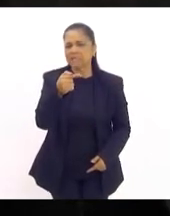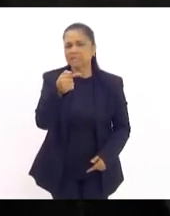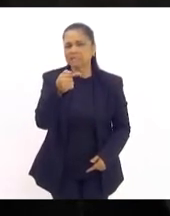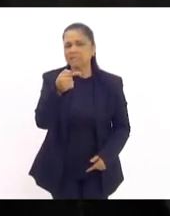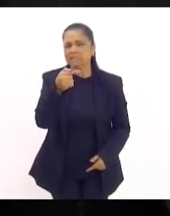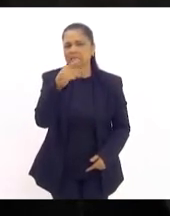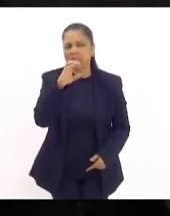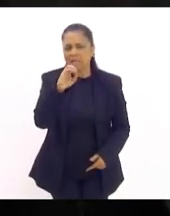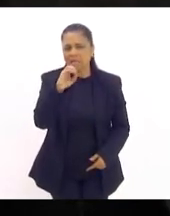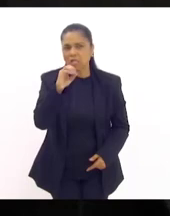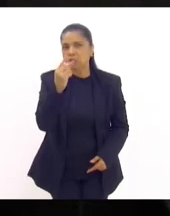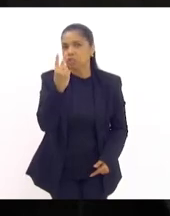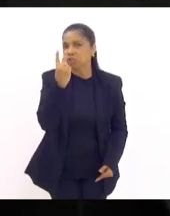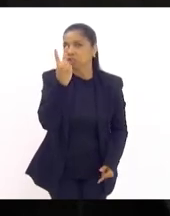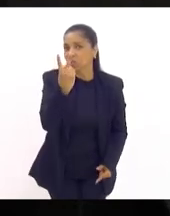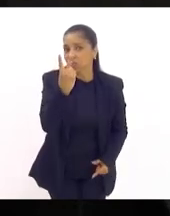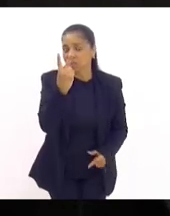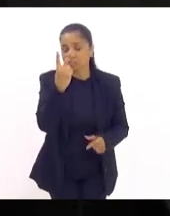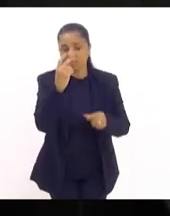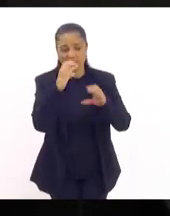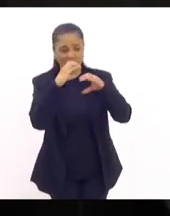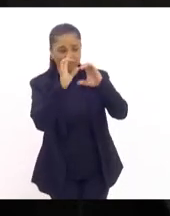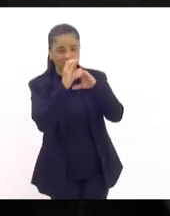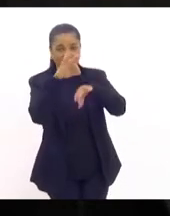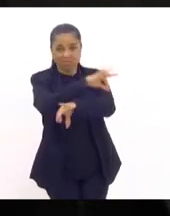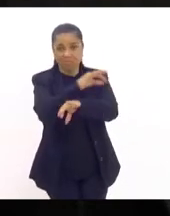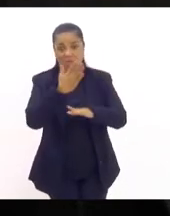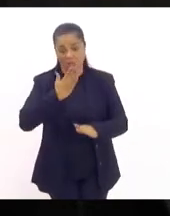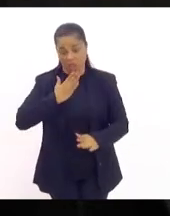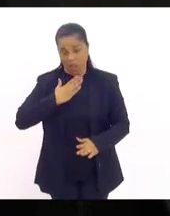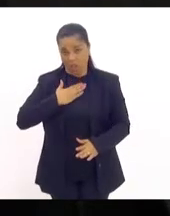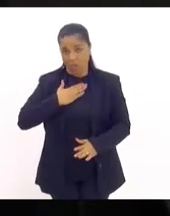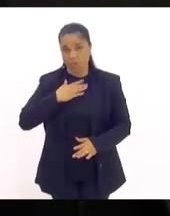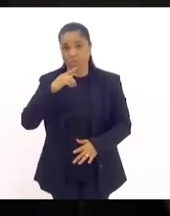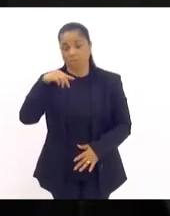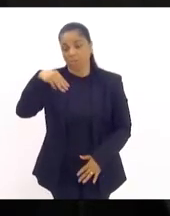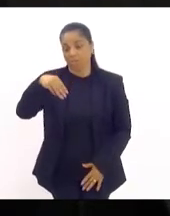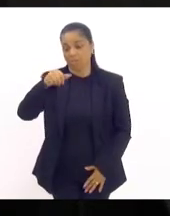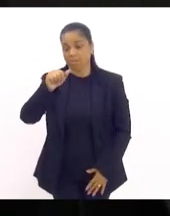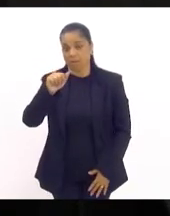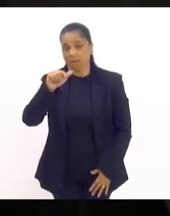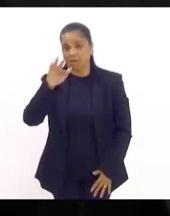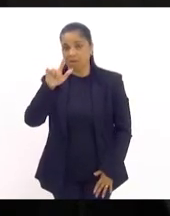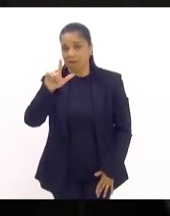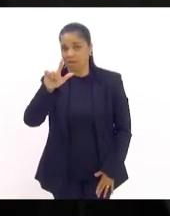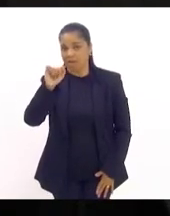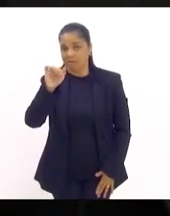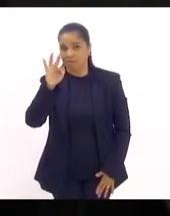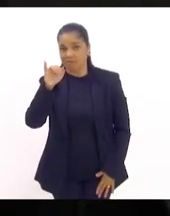engenheiros, eu e Malafaia. Tinha três, que era o Eliomar, que não se candidatou, agora só tem